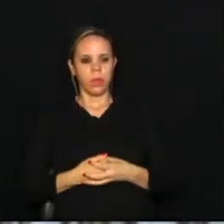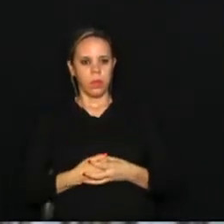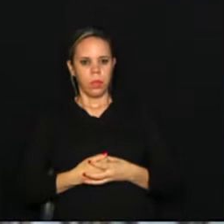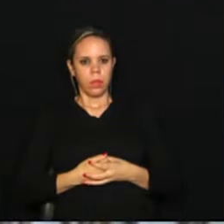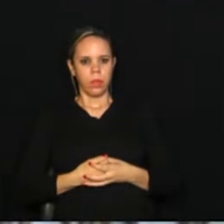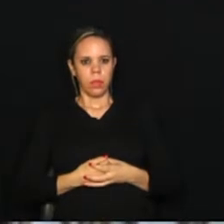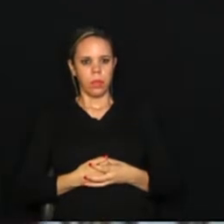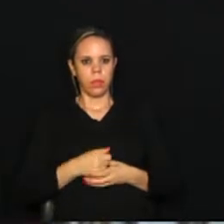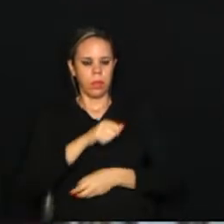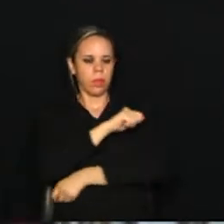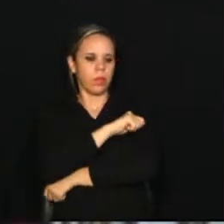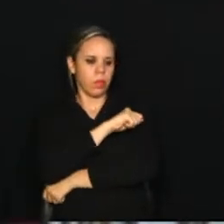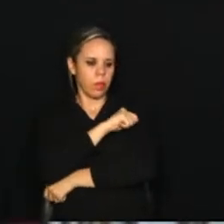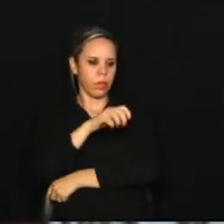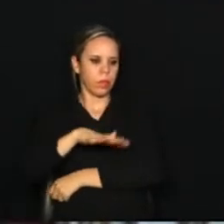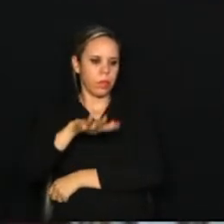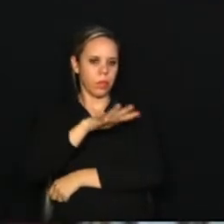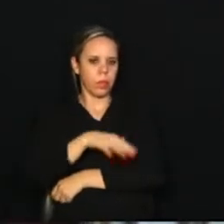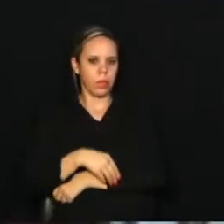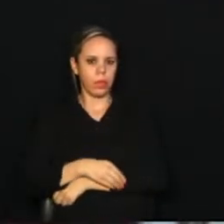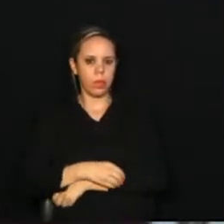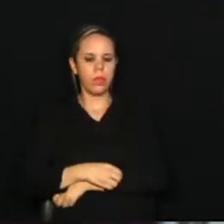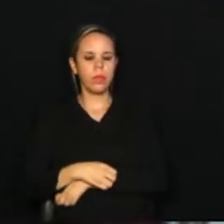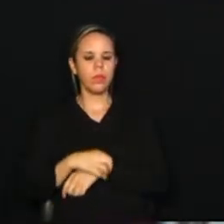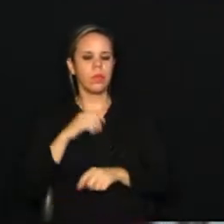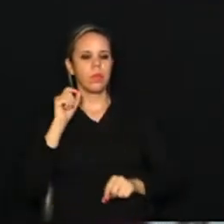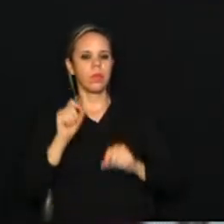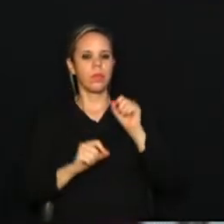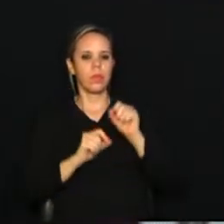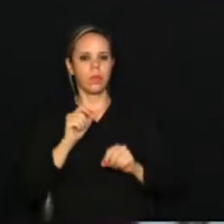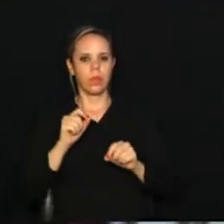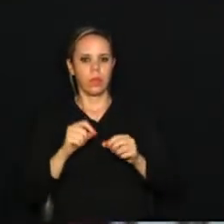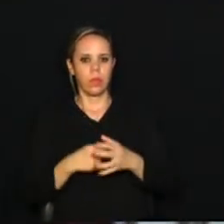os alunos, para que